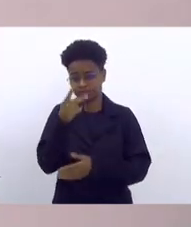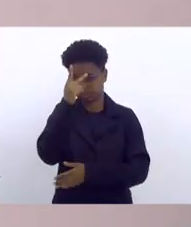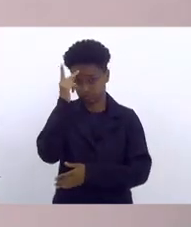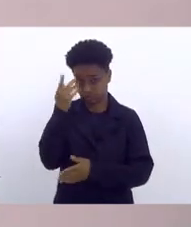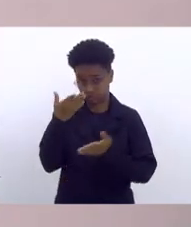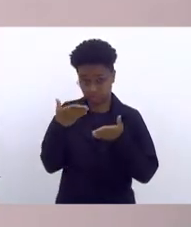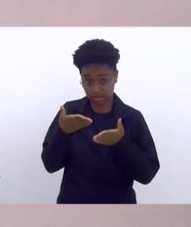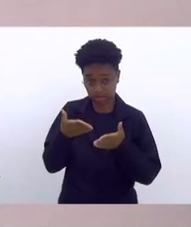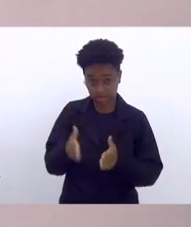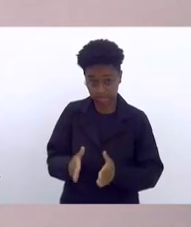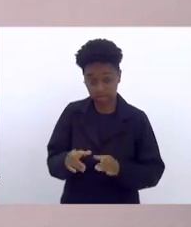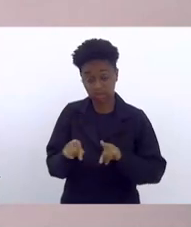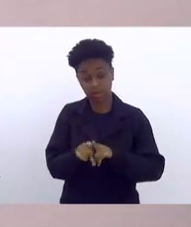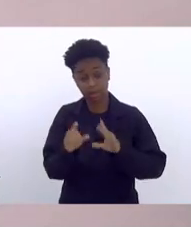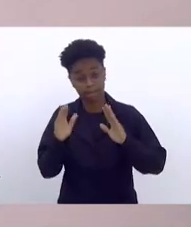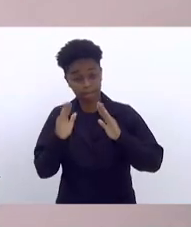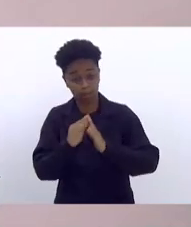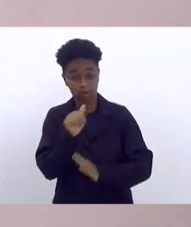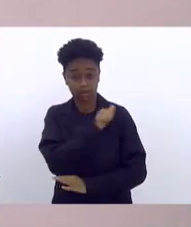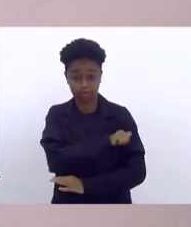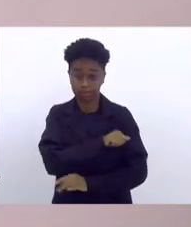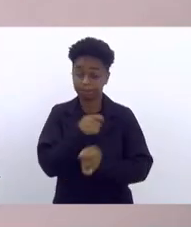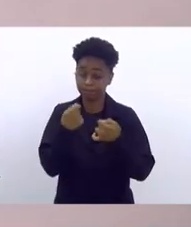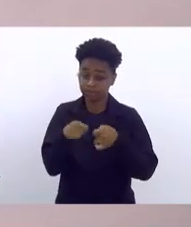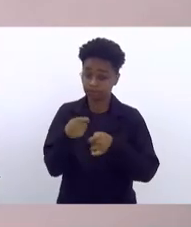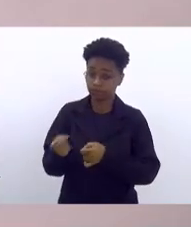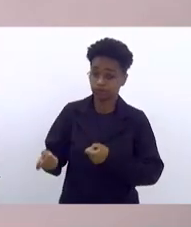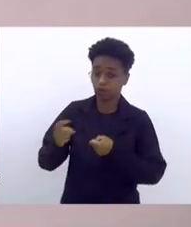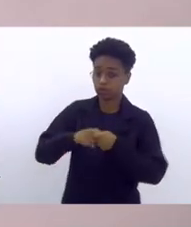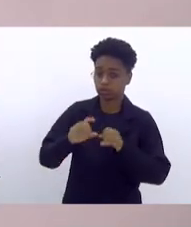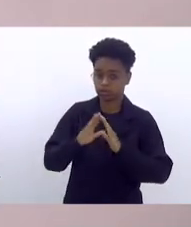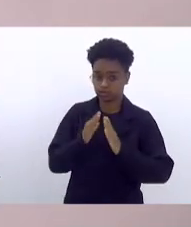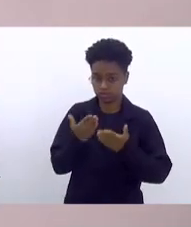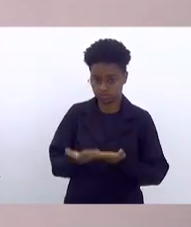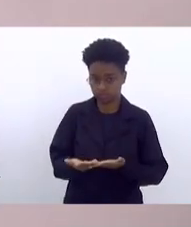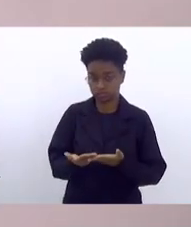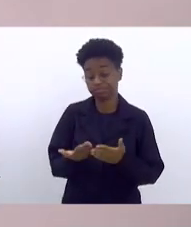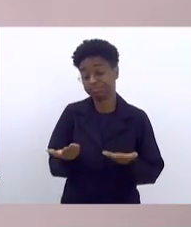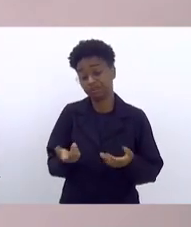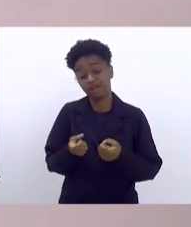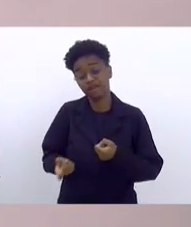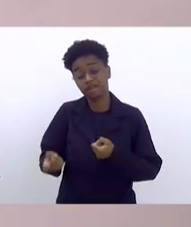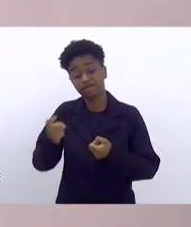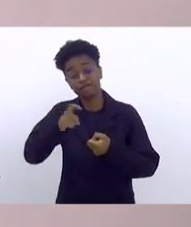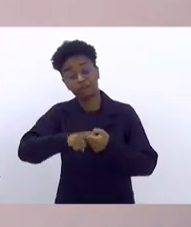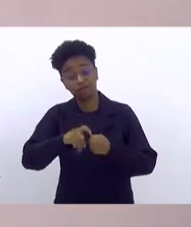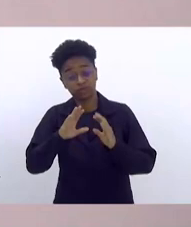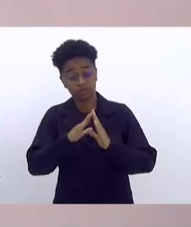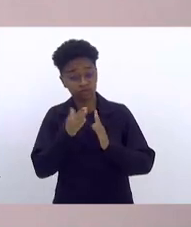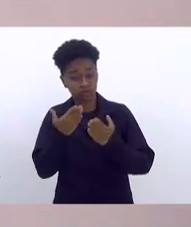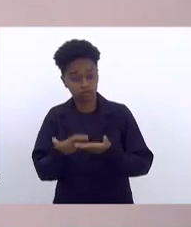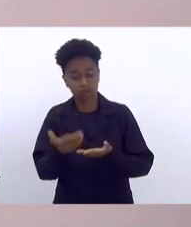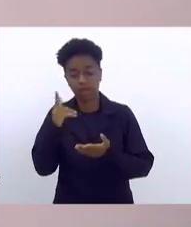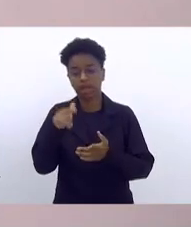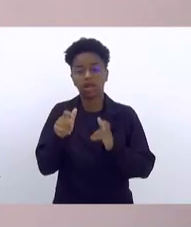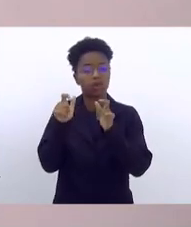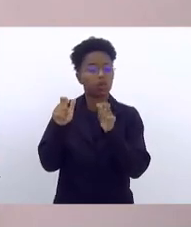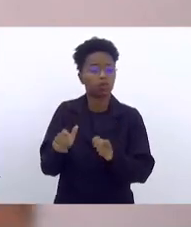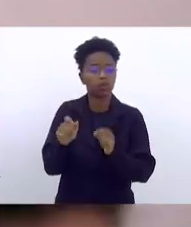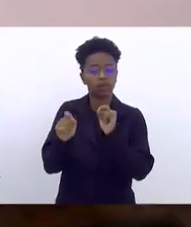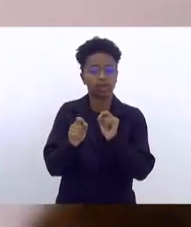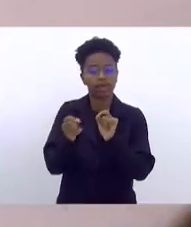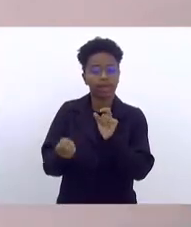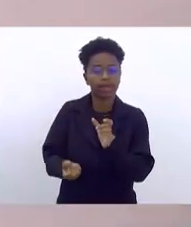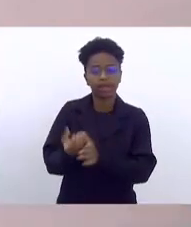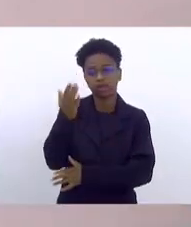deveriam poder retornar à escola e retornar à escola como um lugar de construção de